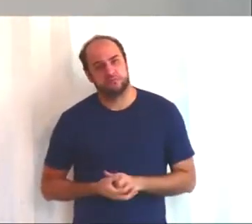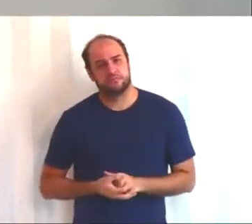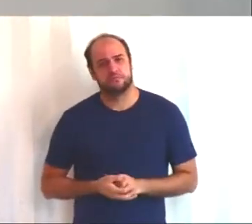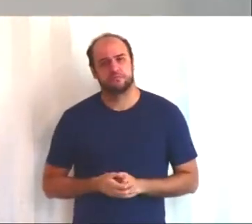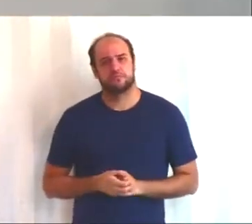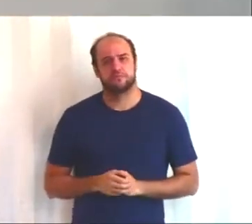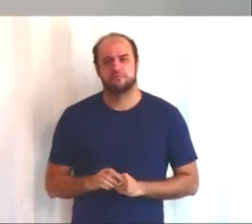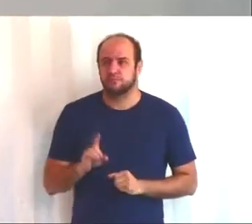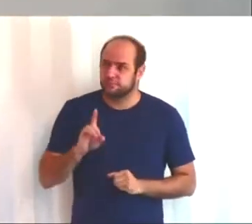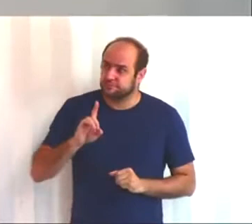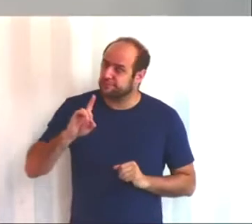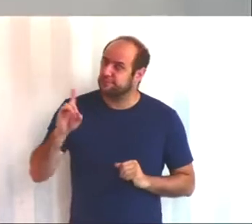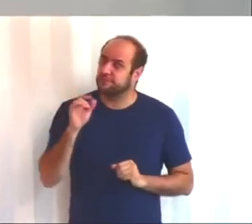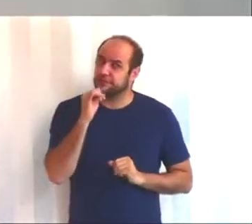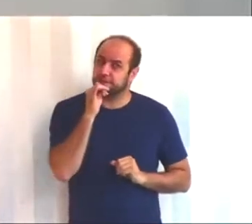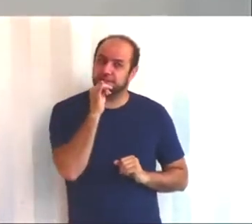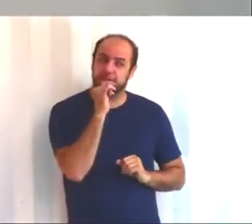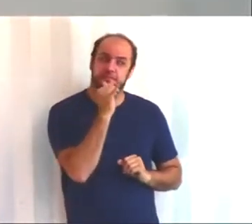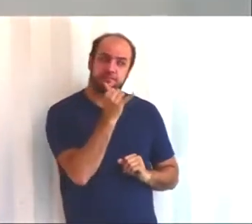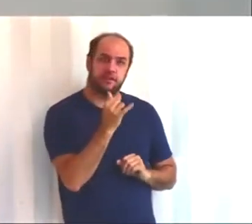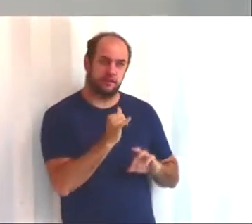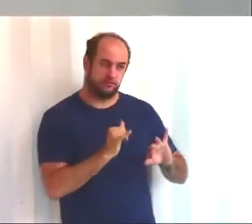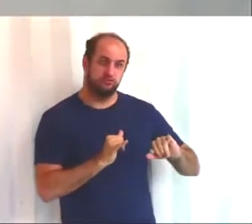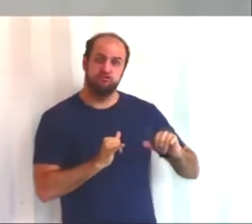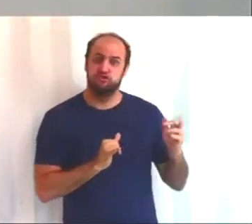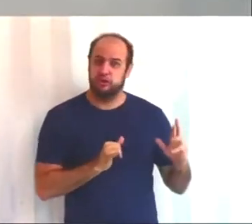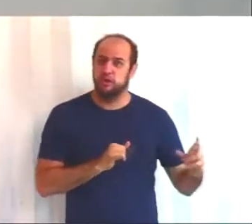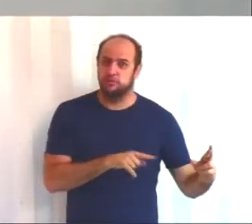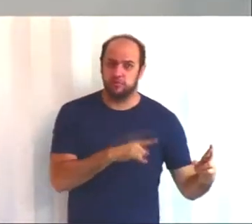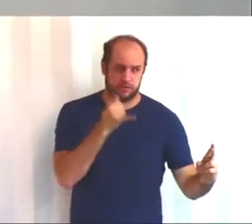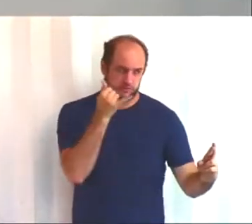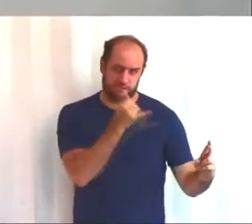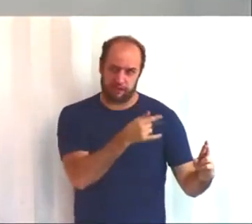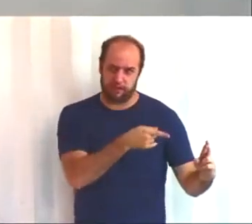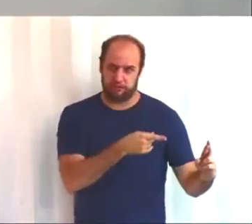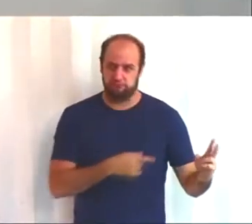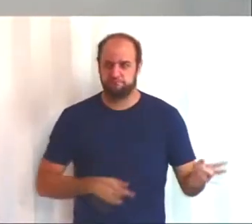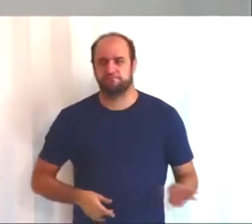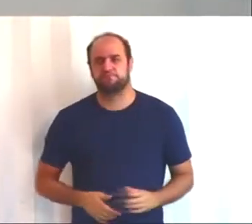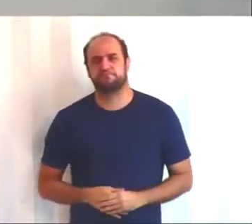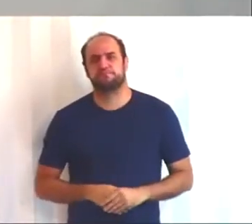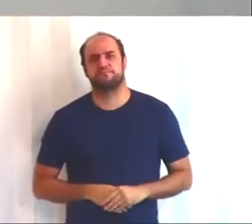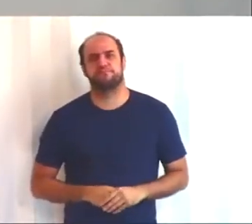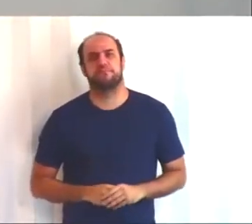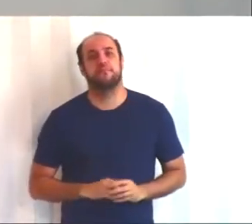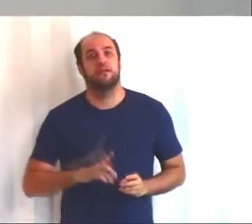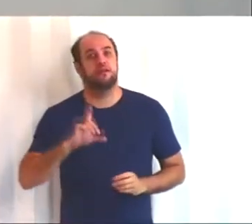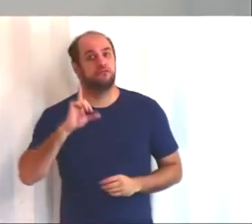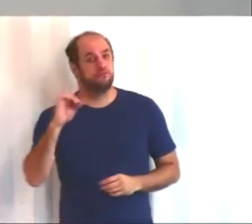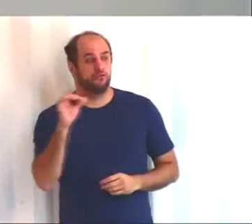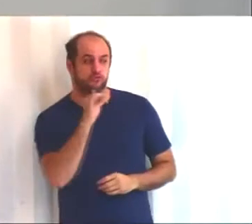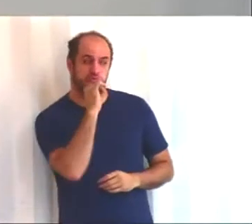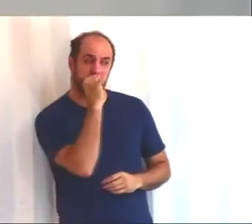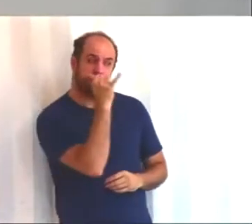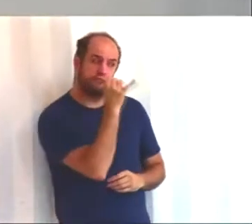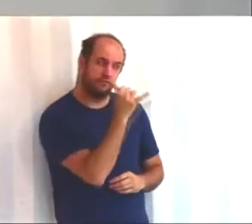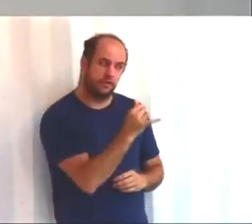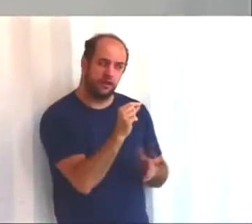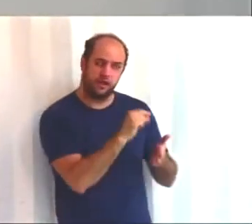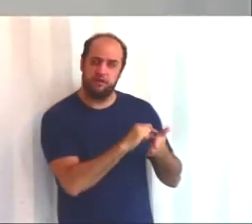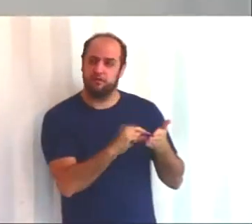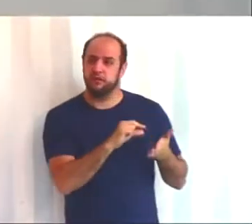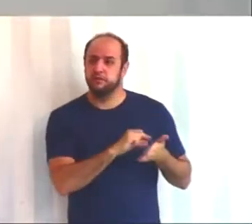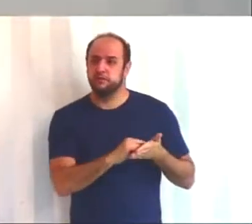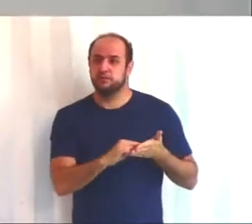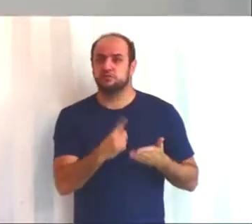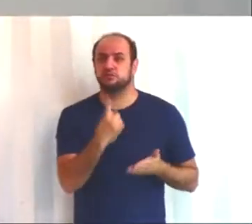Então Deus está dizendo a Jeremias, veja, é a passagem, estou explicando só a passagem, tá? Ele está dizendo no